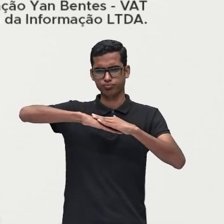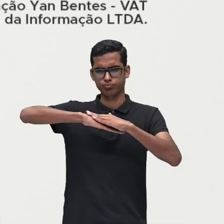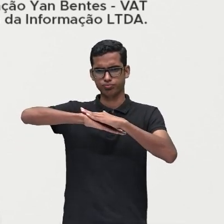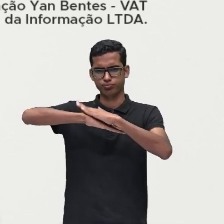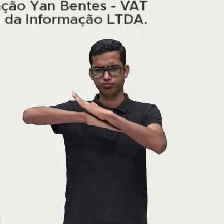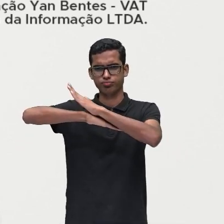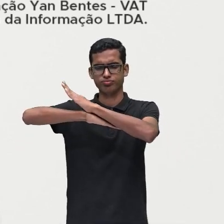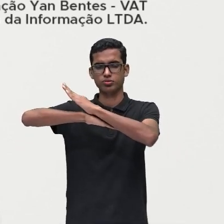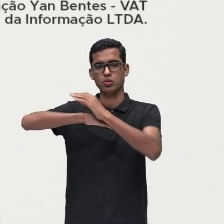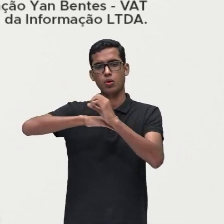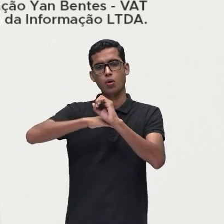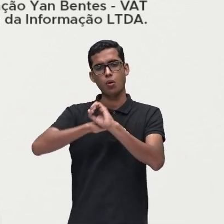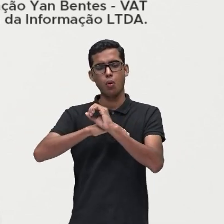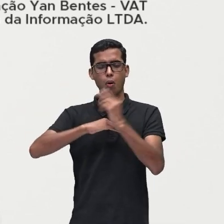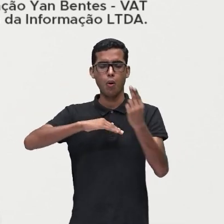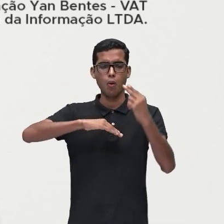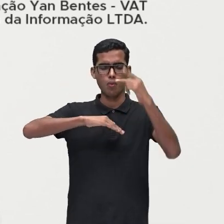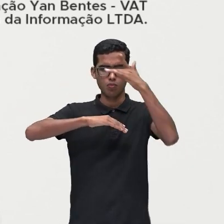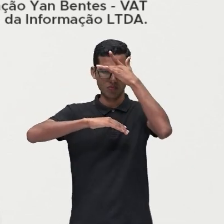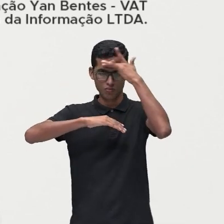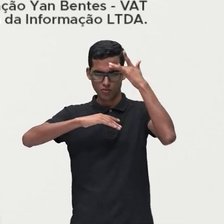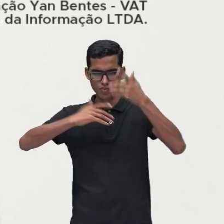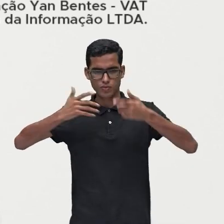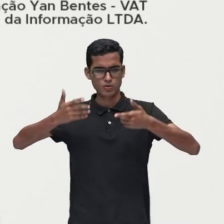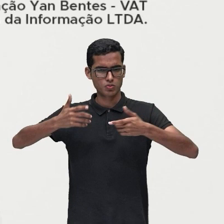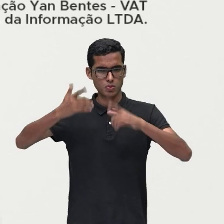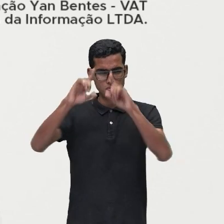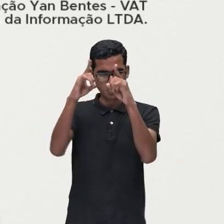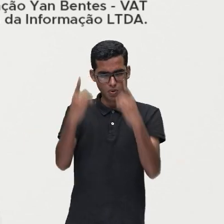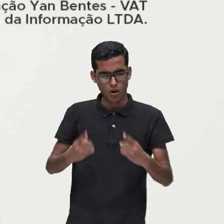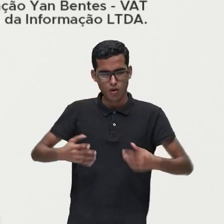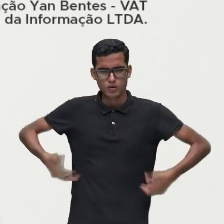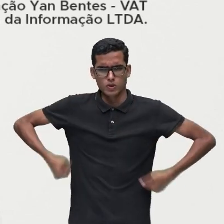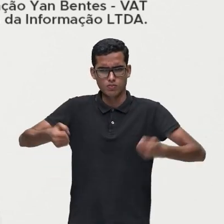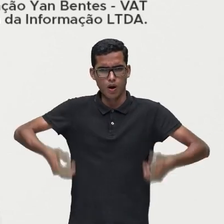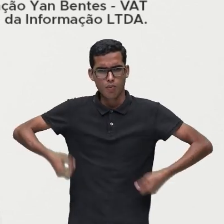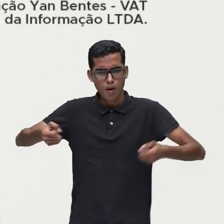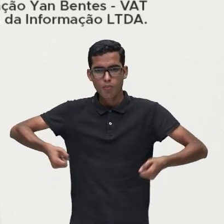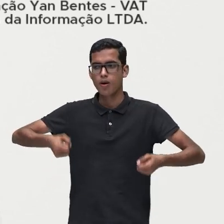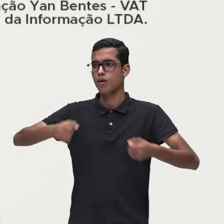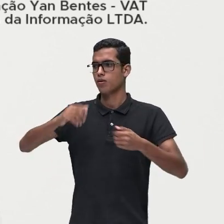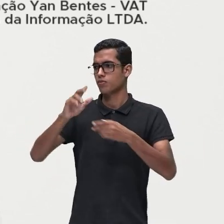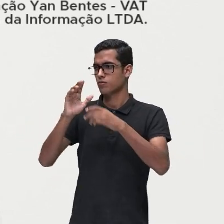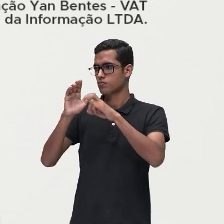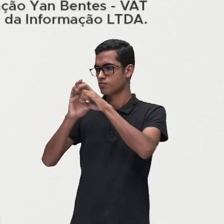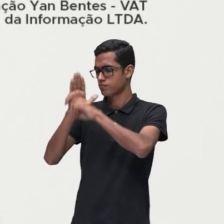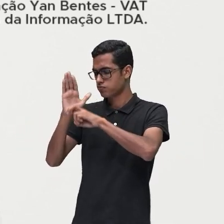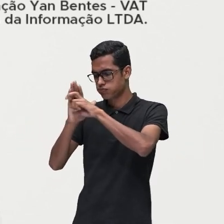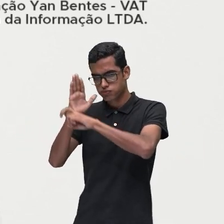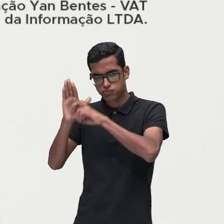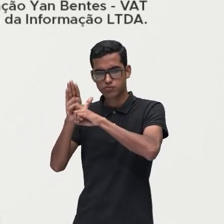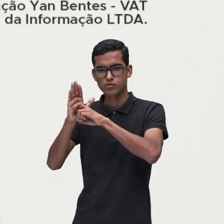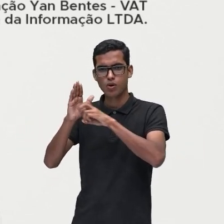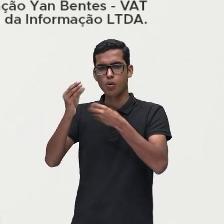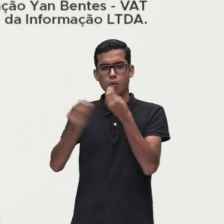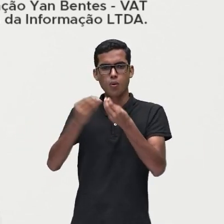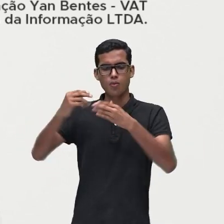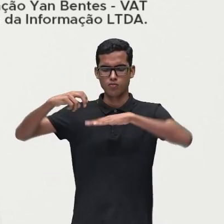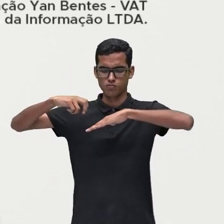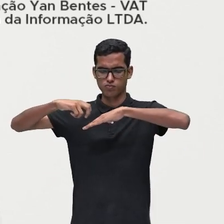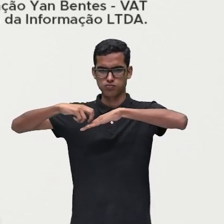desce uma pessoa deficiente. Então, a rampa, ela forma um plano inclinado e